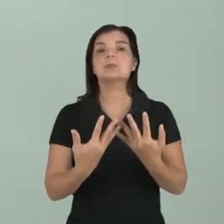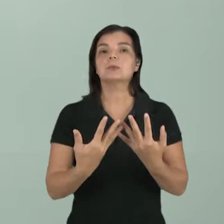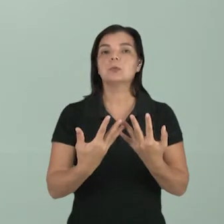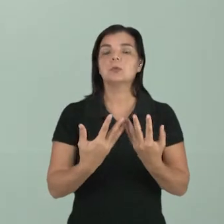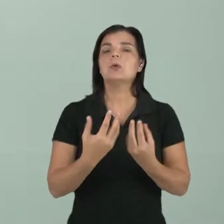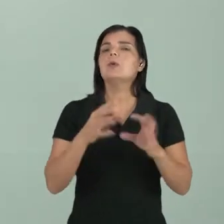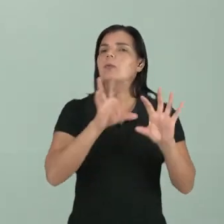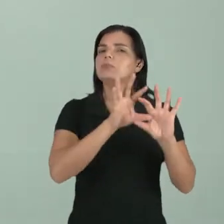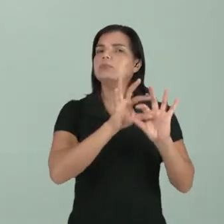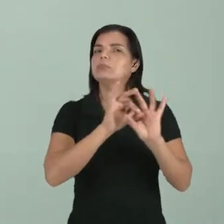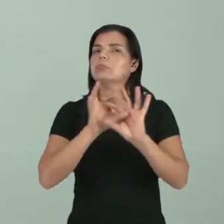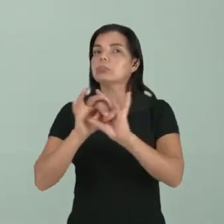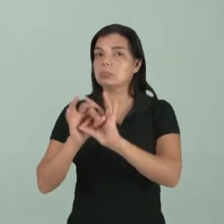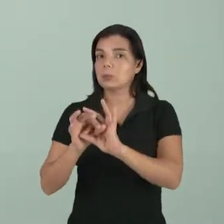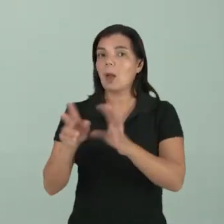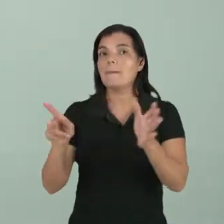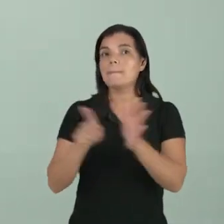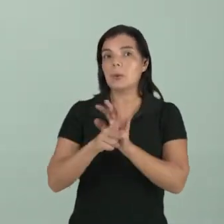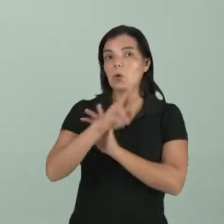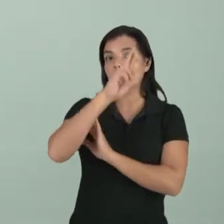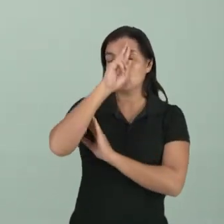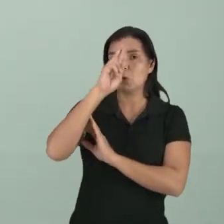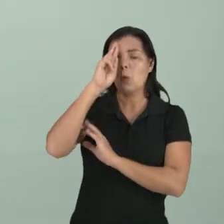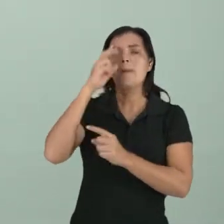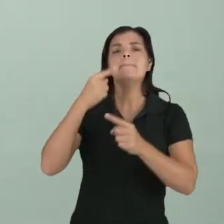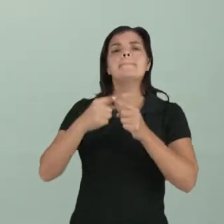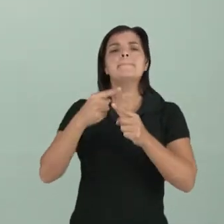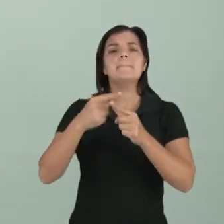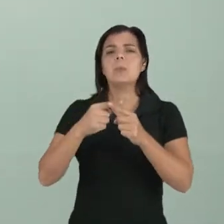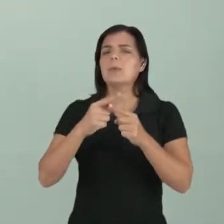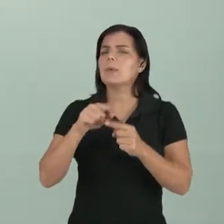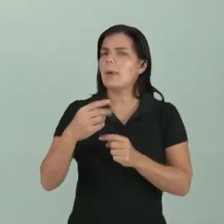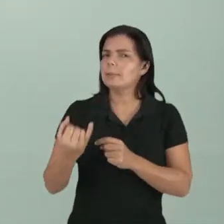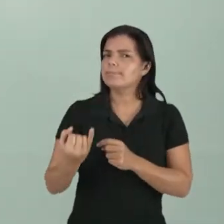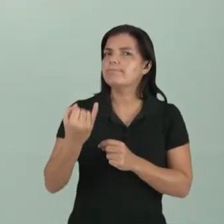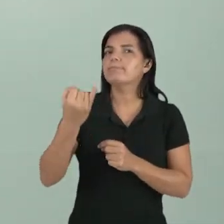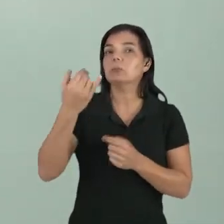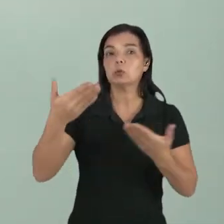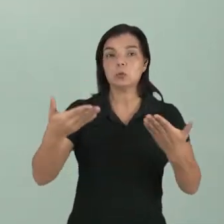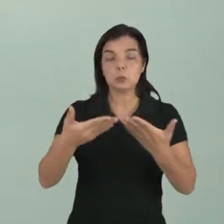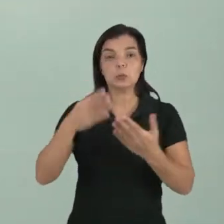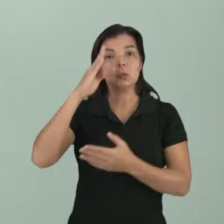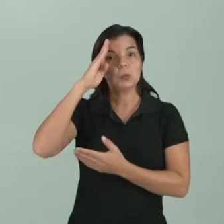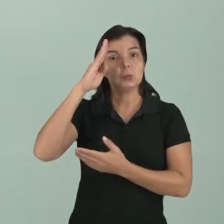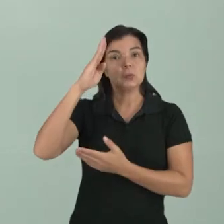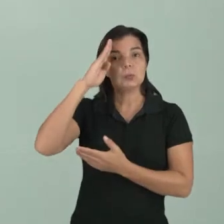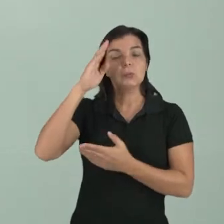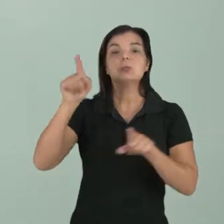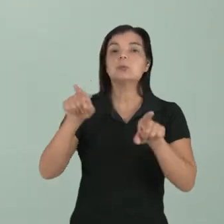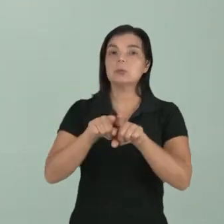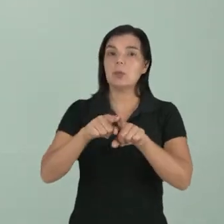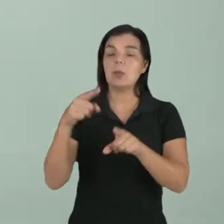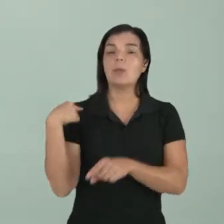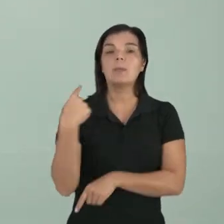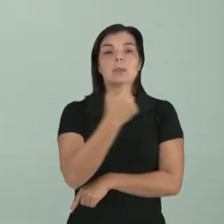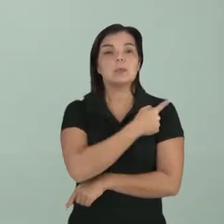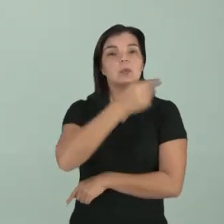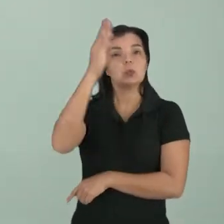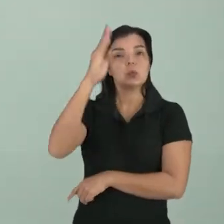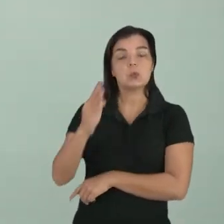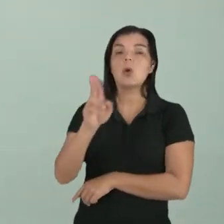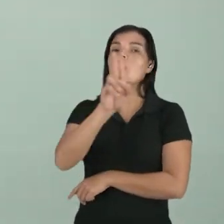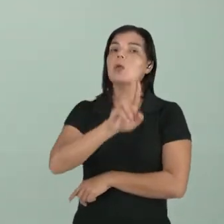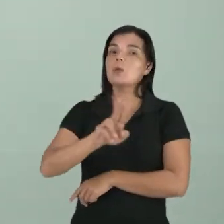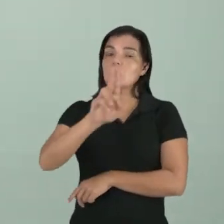a contextualização na própria história, E por que ela serve tanto hoje, principalmente para nós brasileiros que